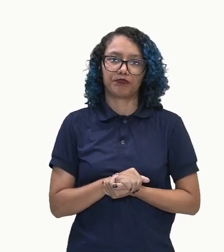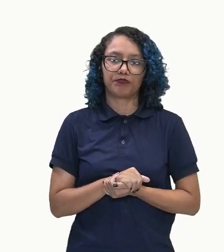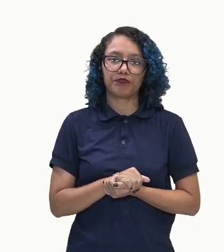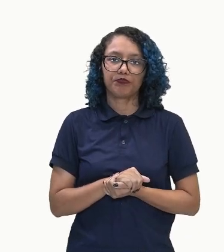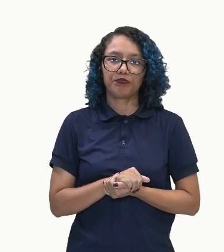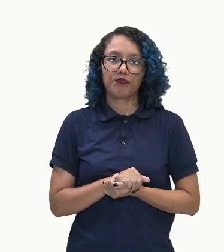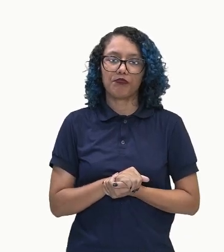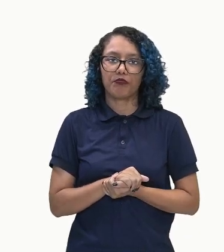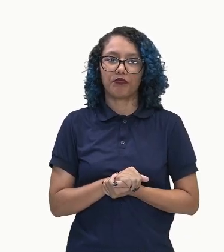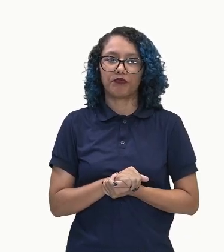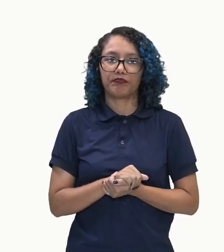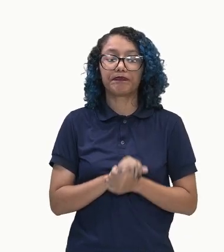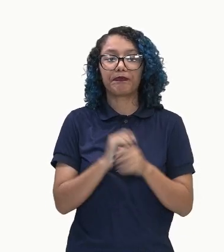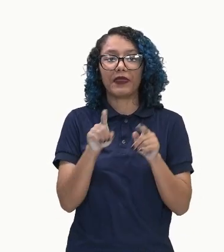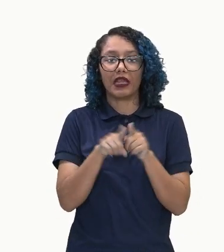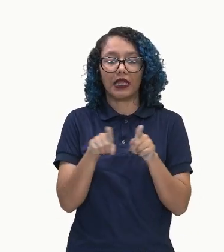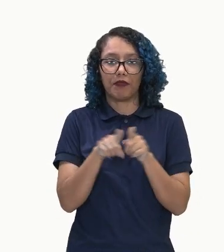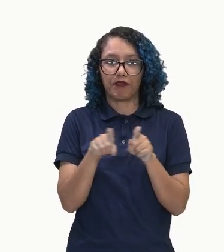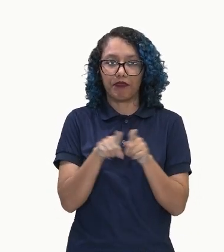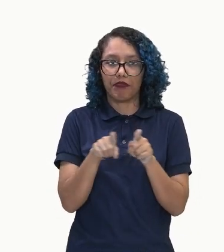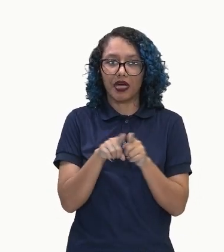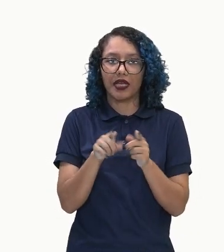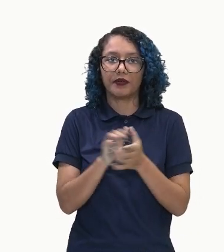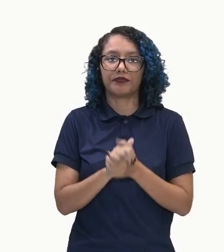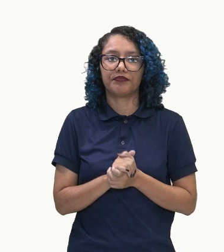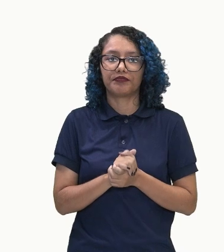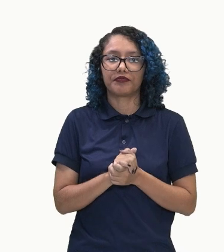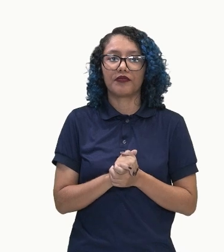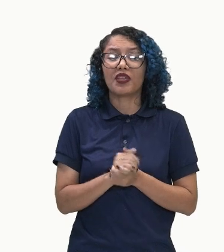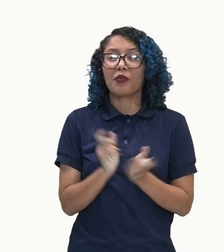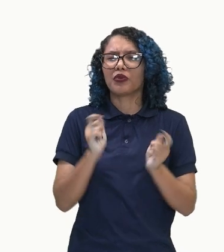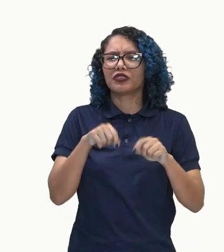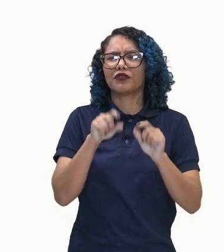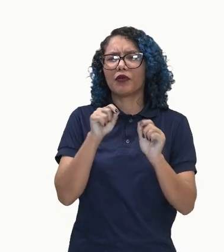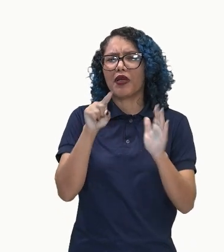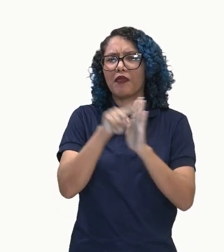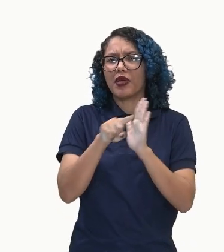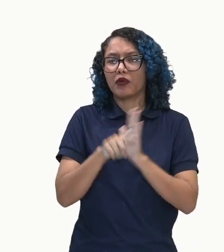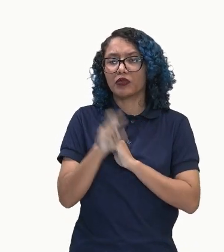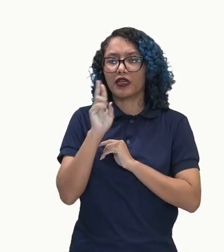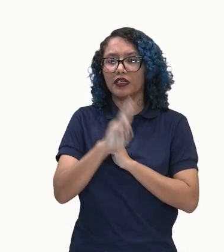Eles normalmente respondem a perguntas tais como,